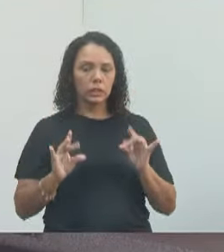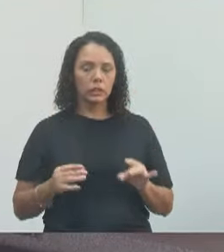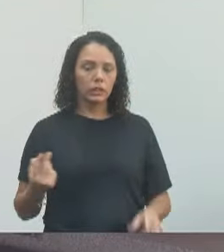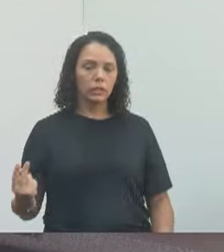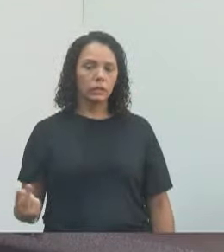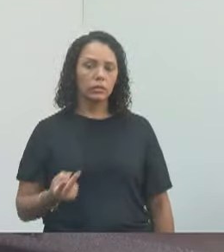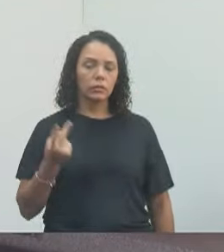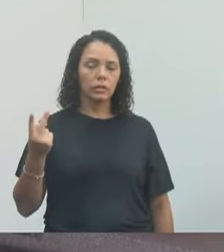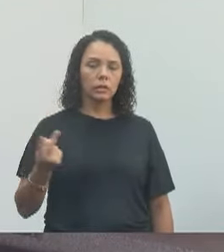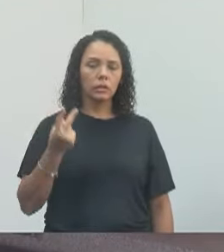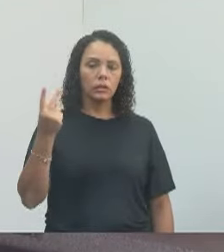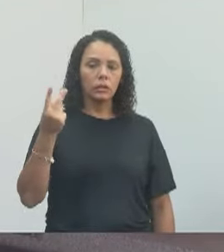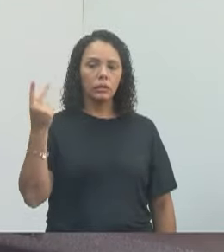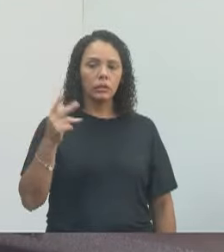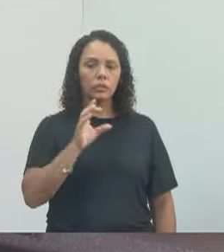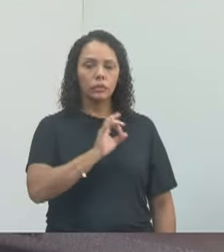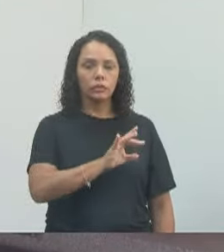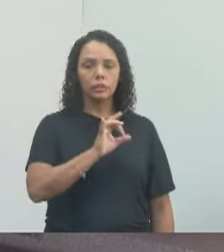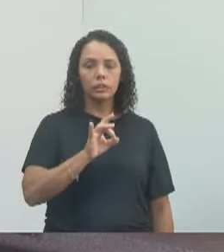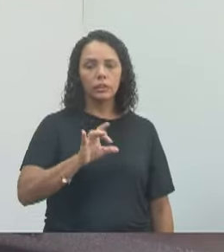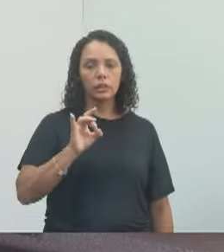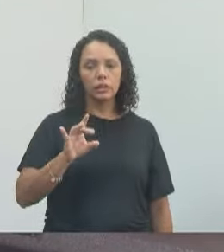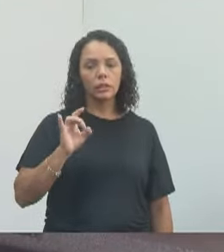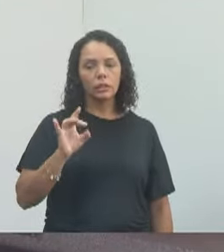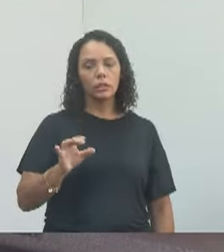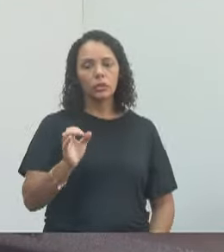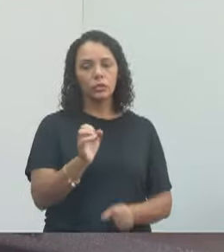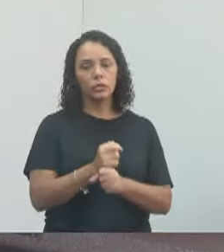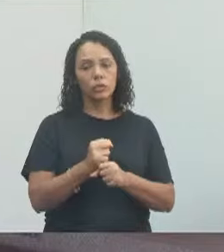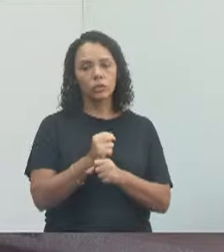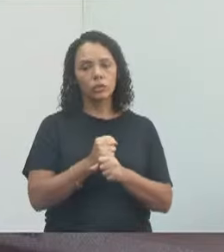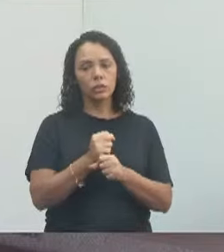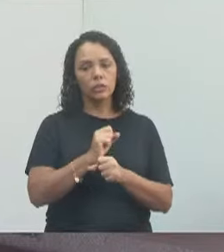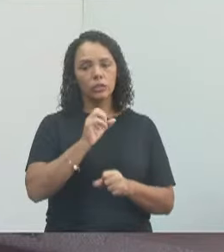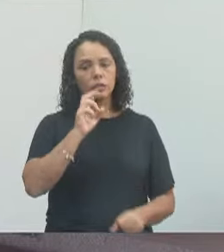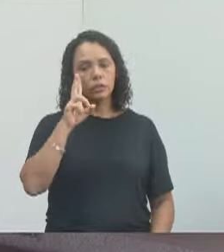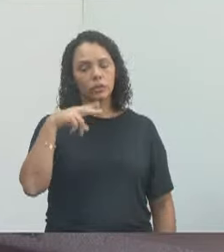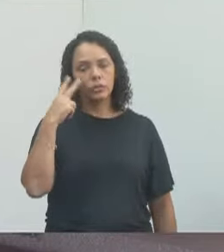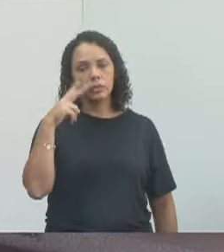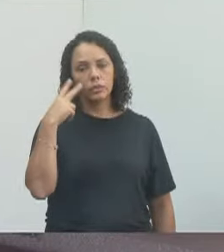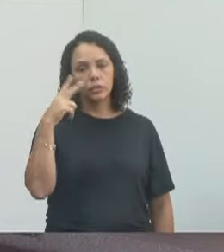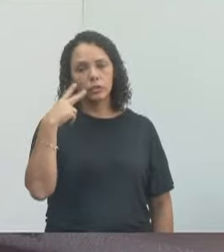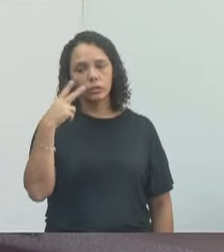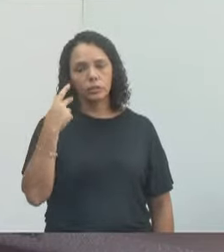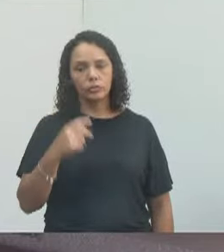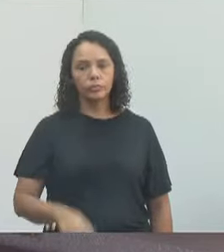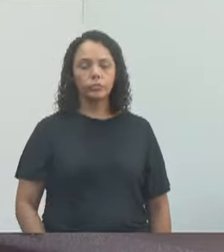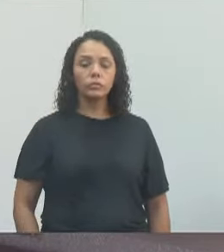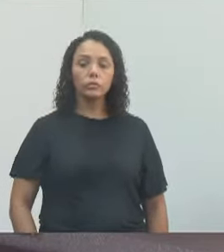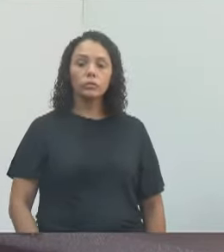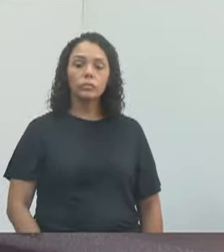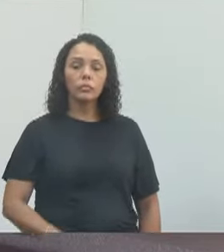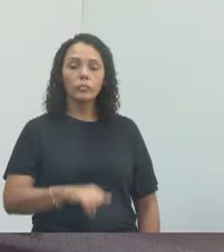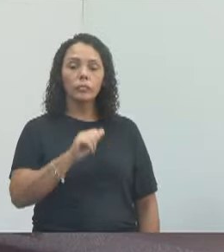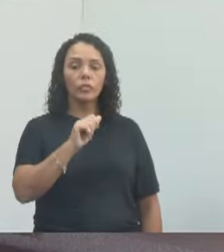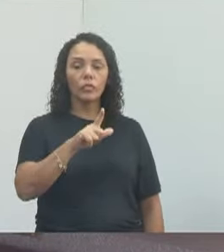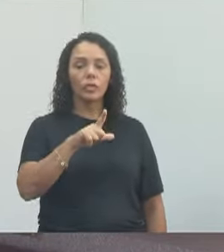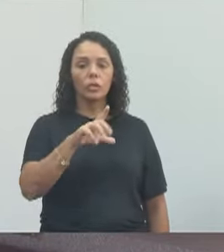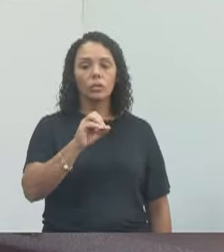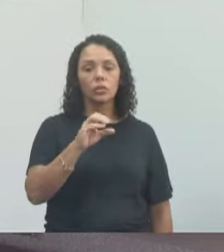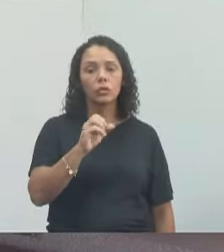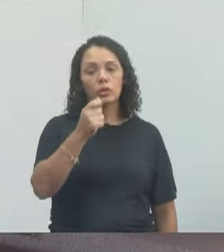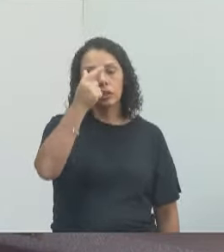valores separadamente de acordo com o ano e Vereador o LOAS 2022 Edgar sasque